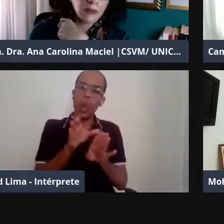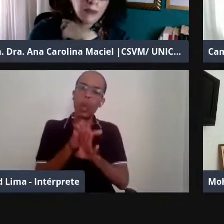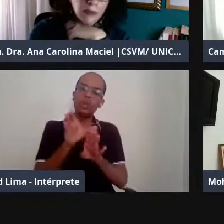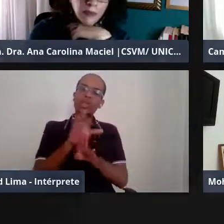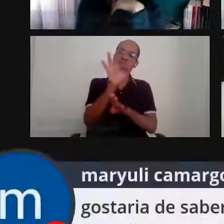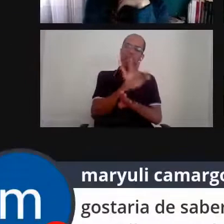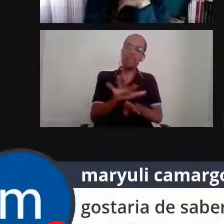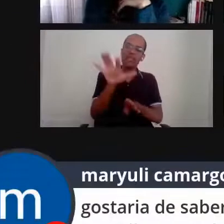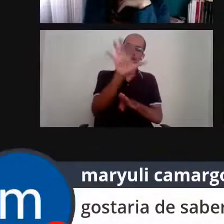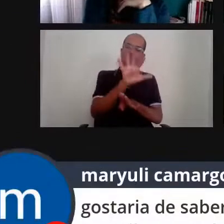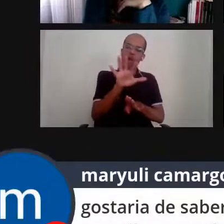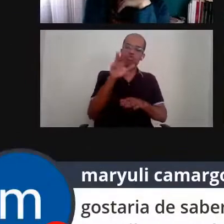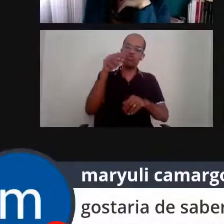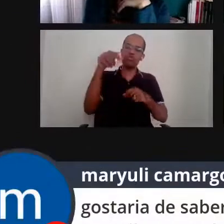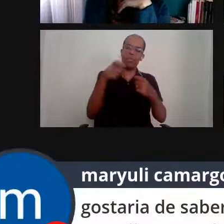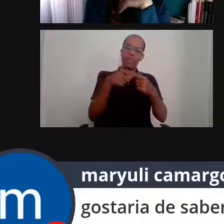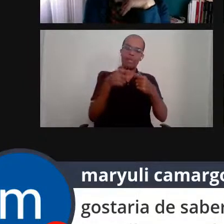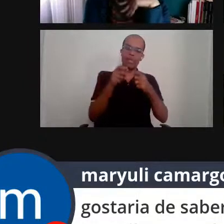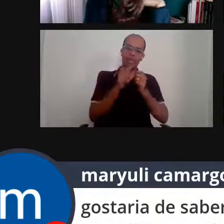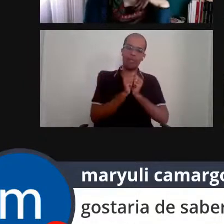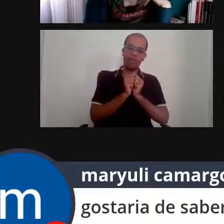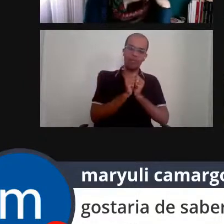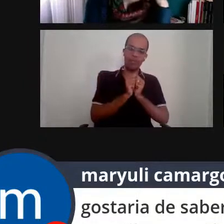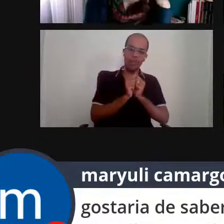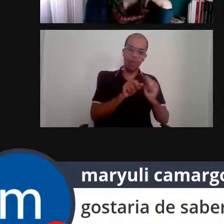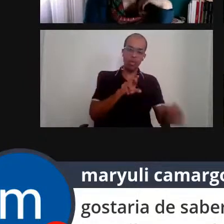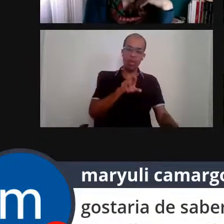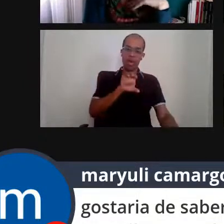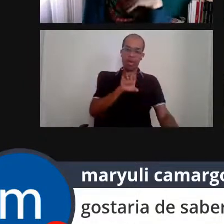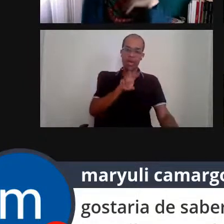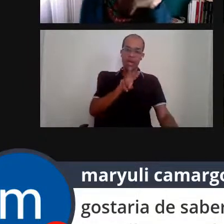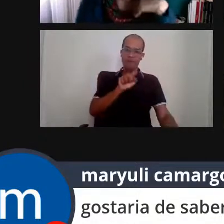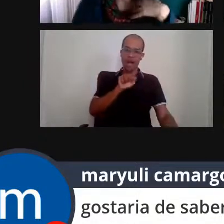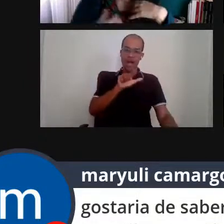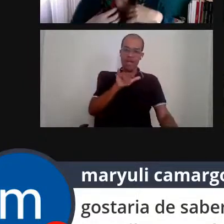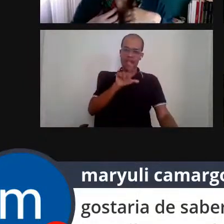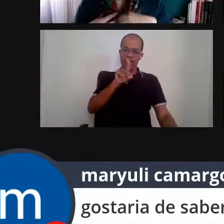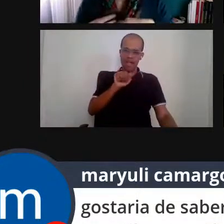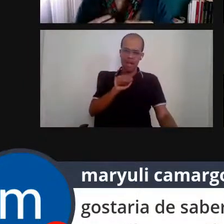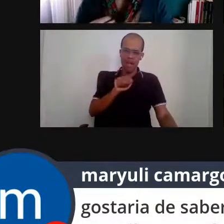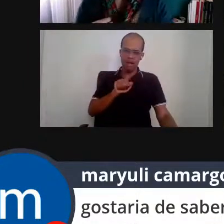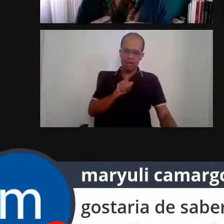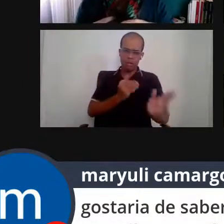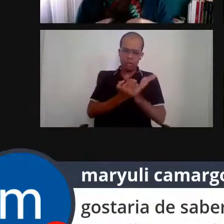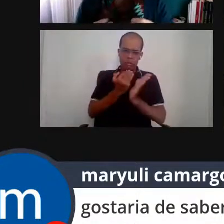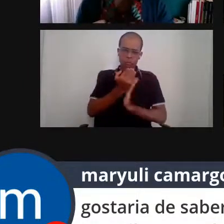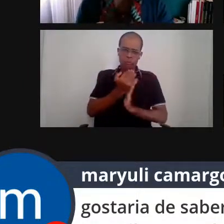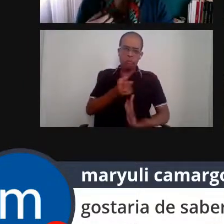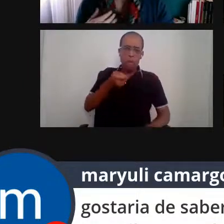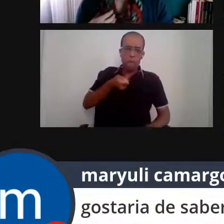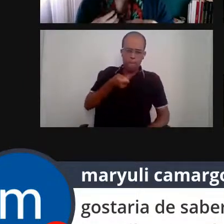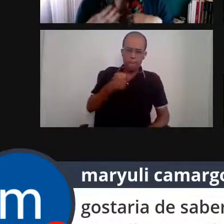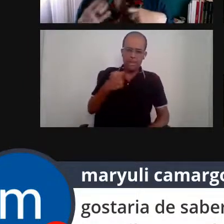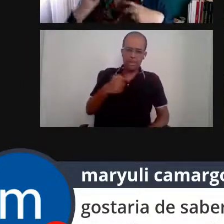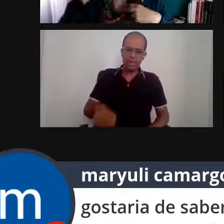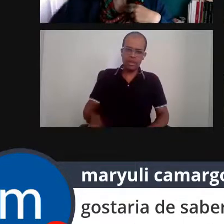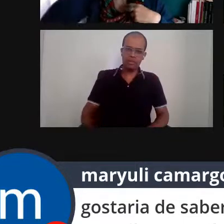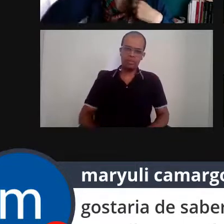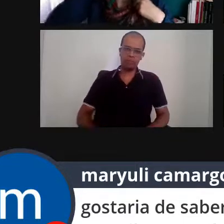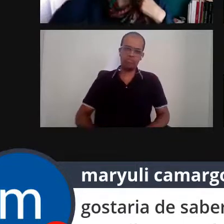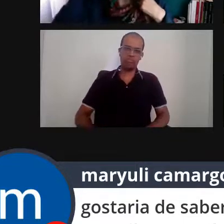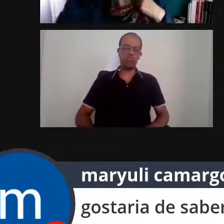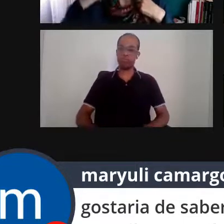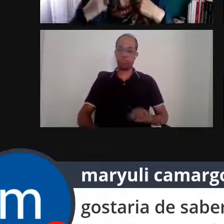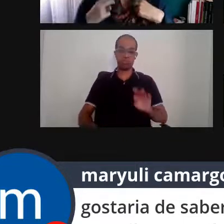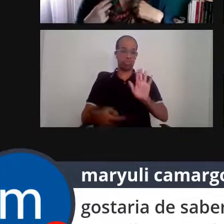Medicina? O revalida apresenta alto grau de exigência? O que vem aqui eu acabo